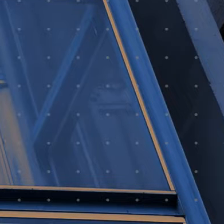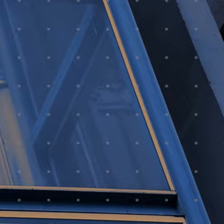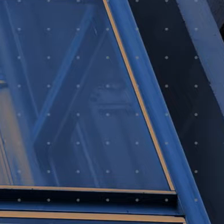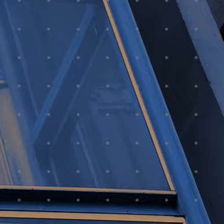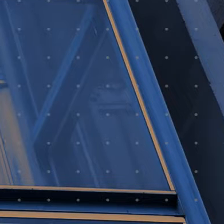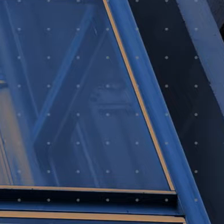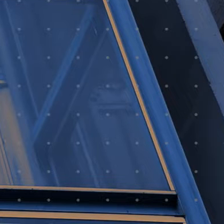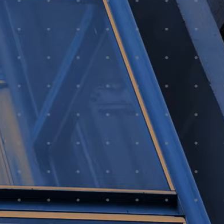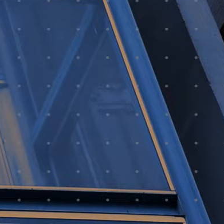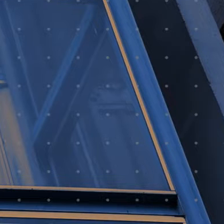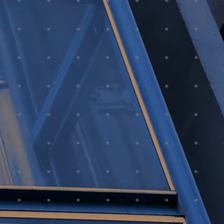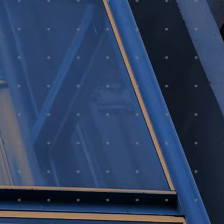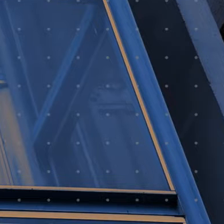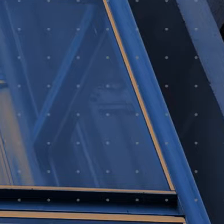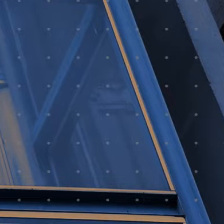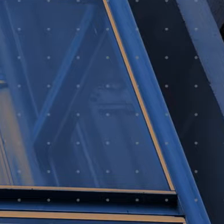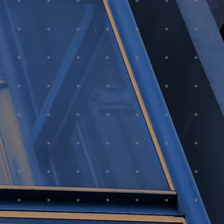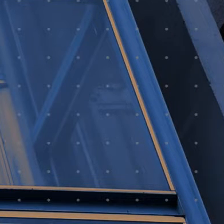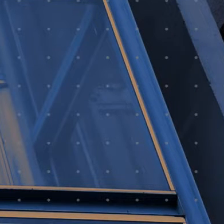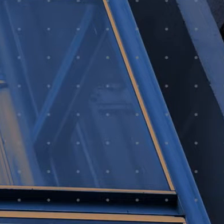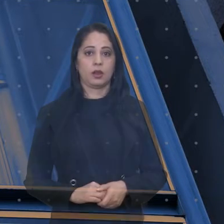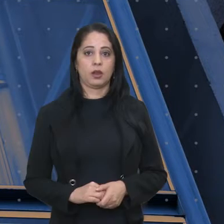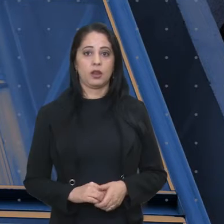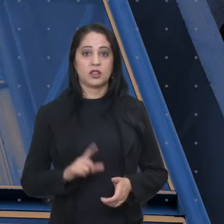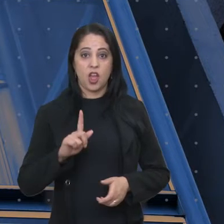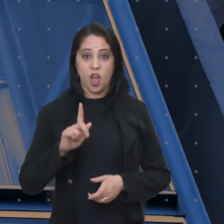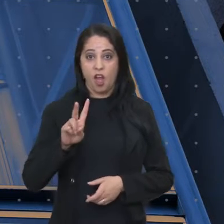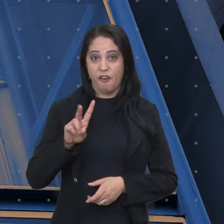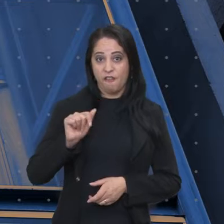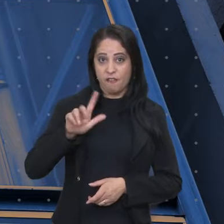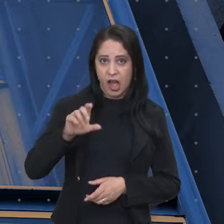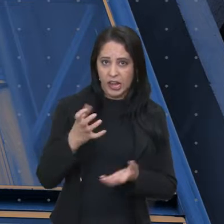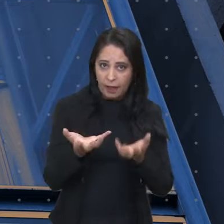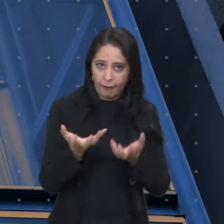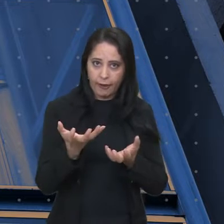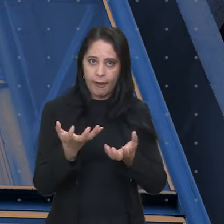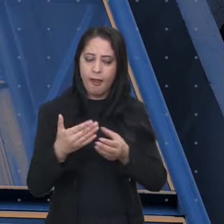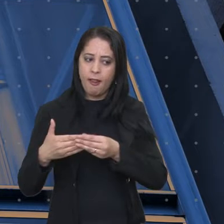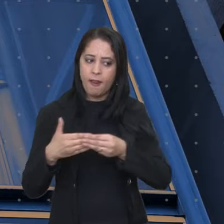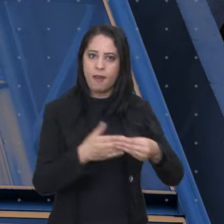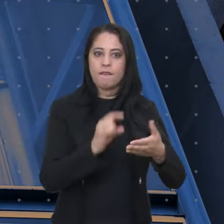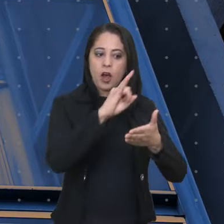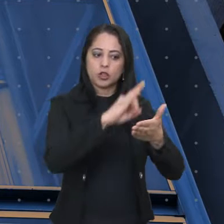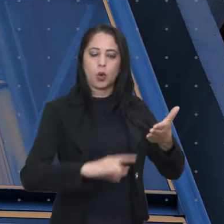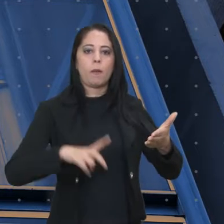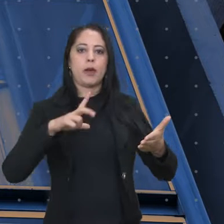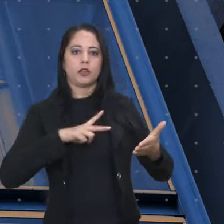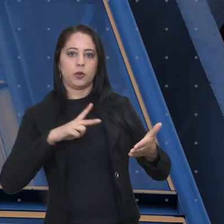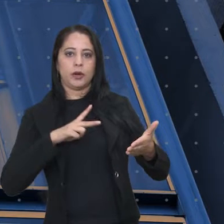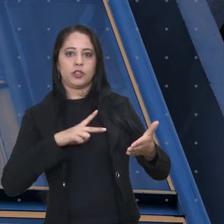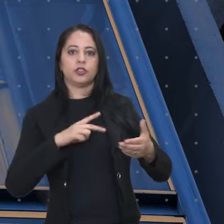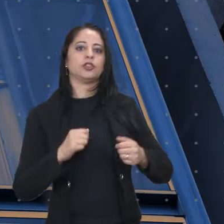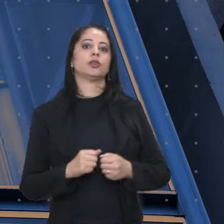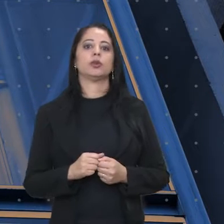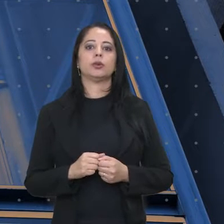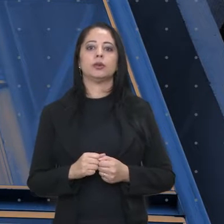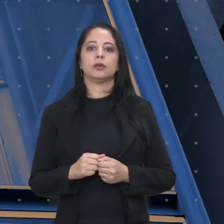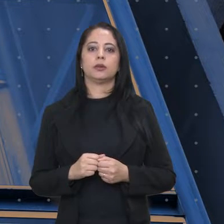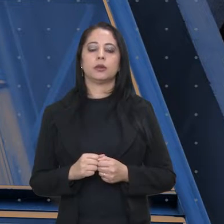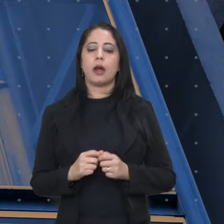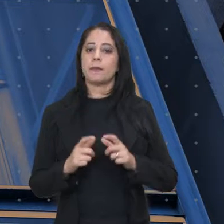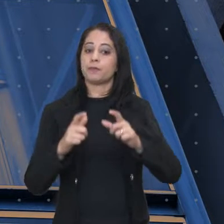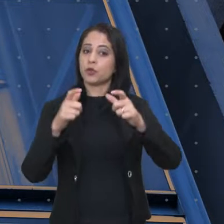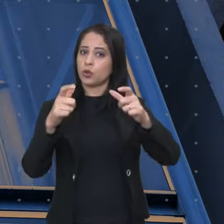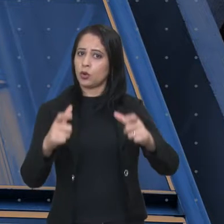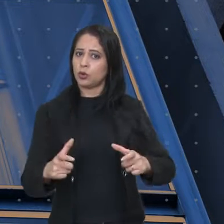de telemarketing ativo e receptivo. Para se candidatar é fácil, é só comparecer ao PAT, levando RG,